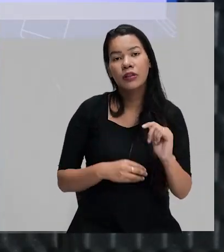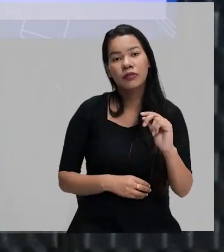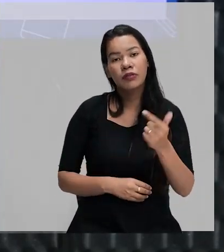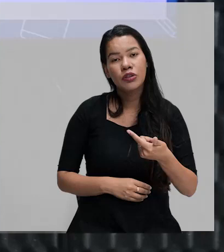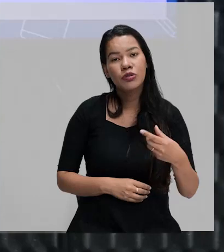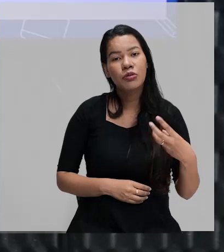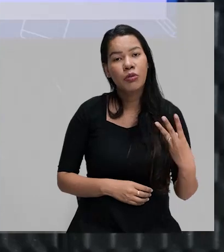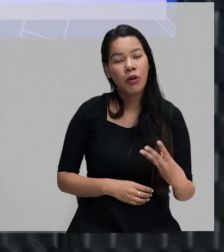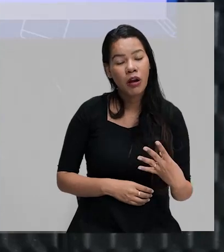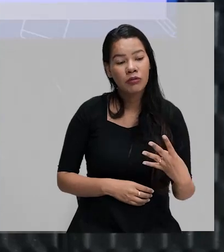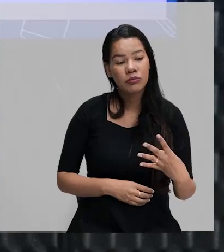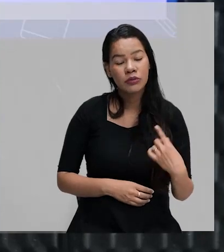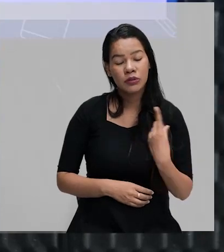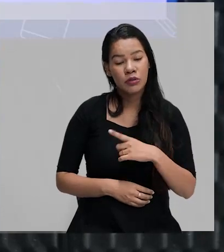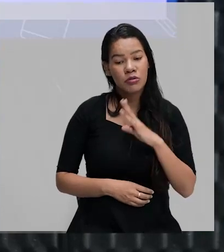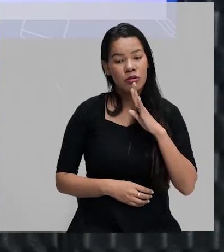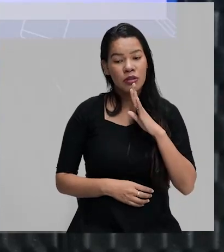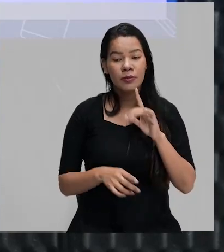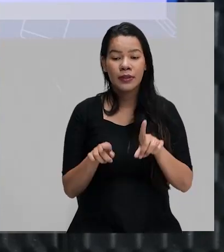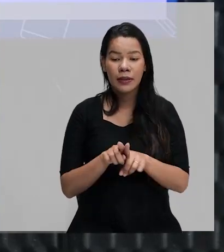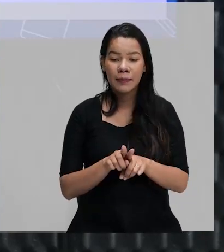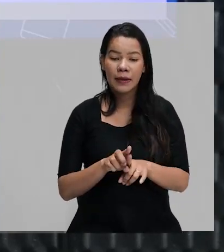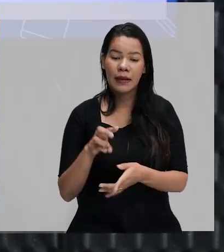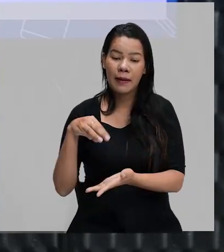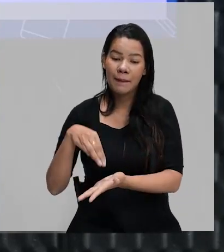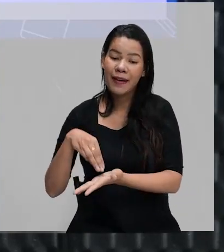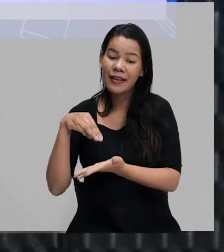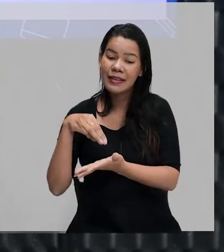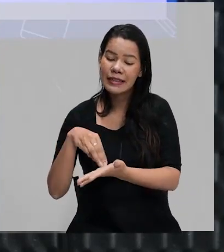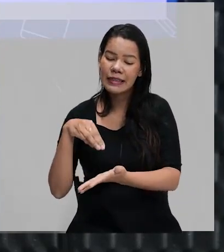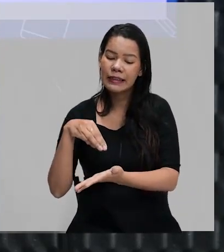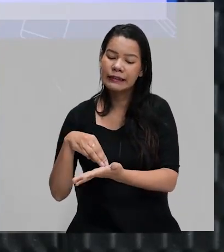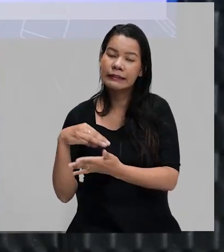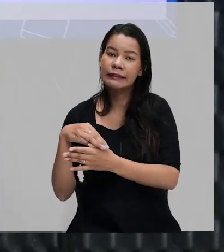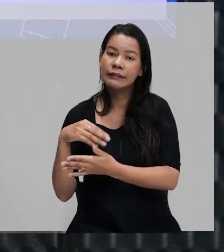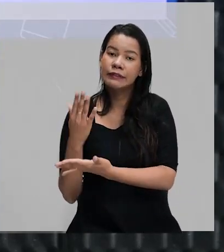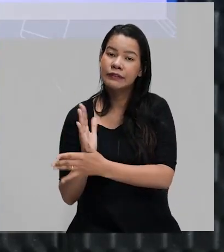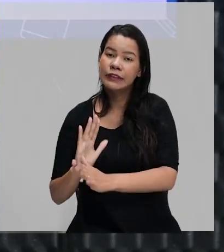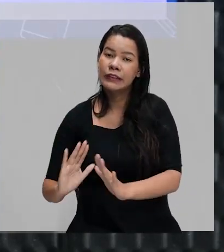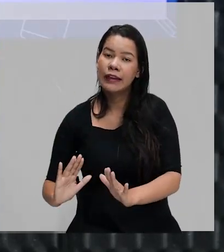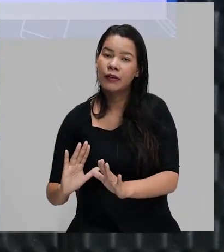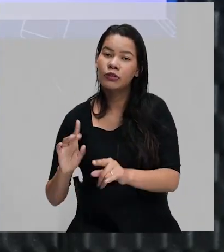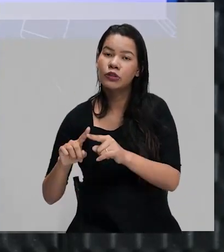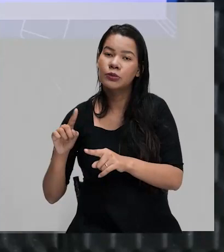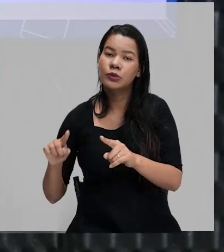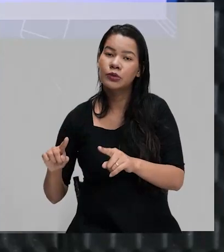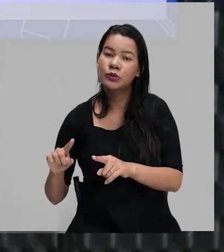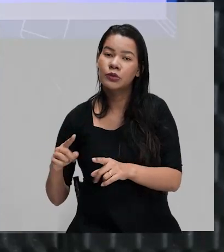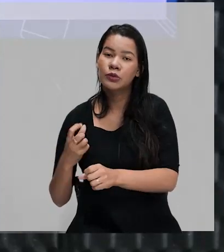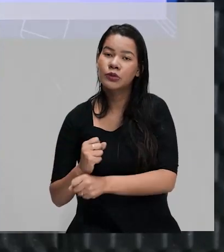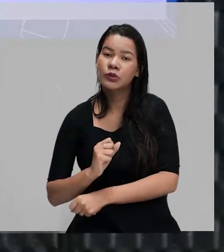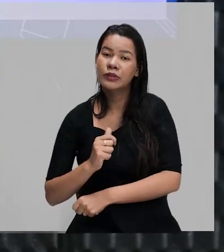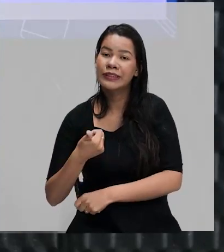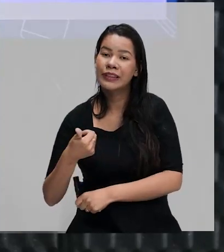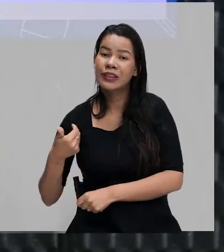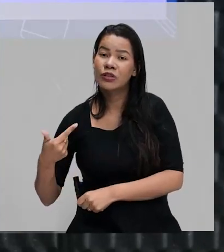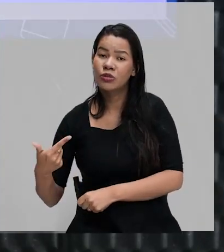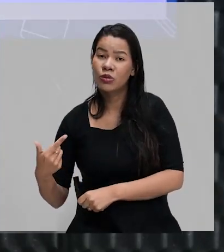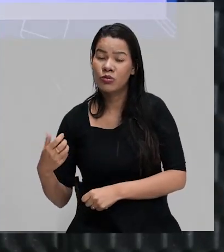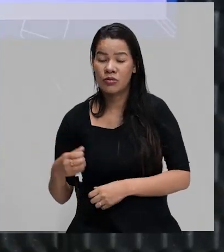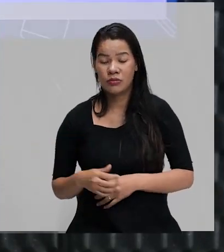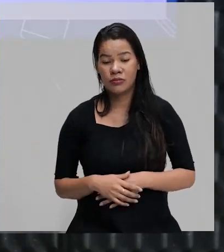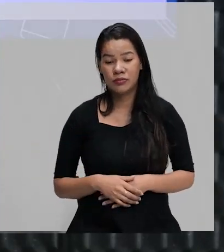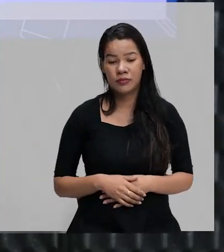24, e conhecemos também a massa final dos produtos, ó, 112.